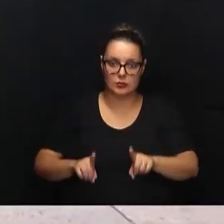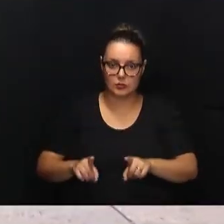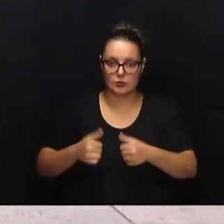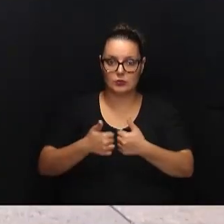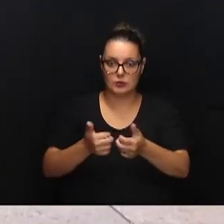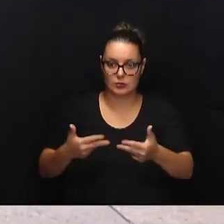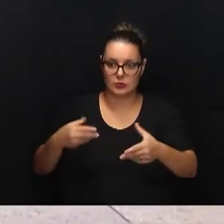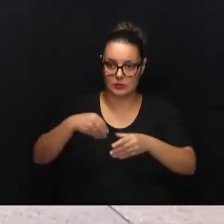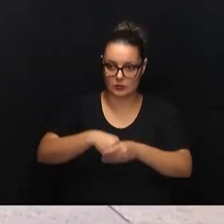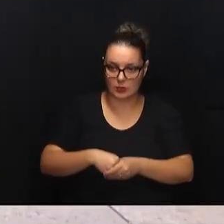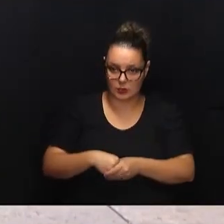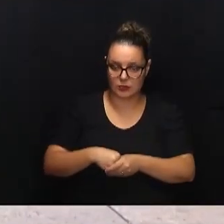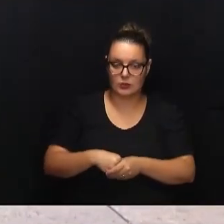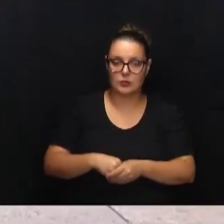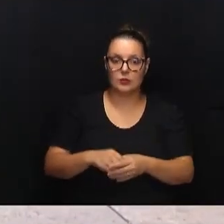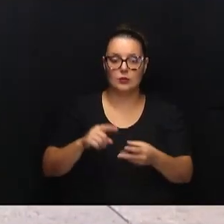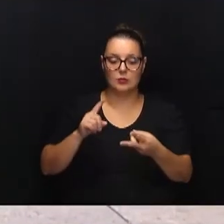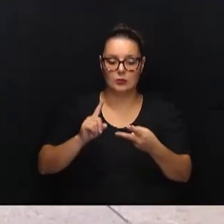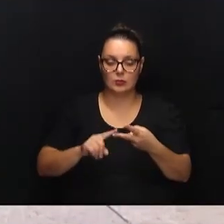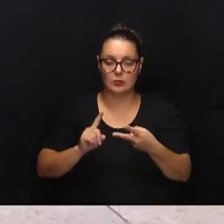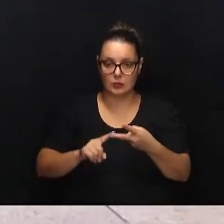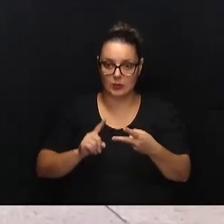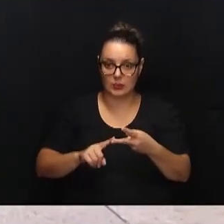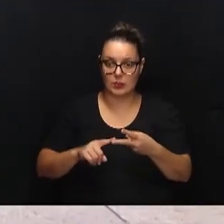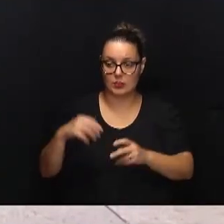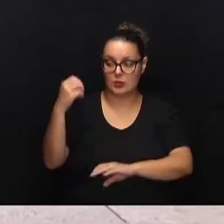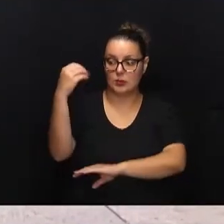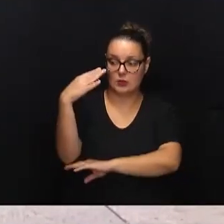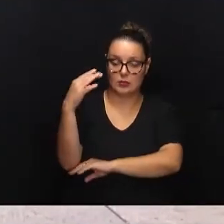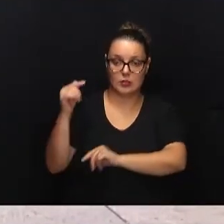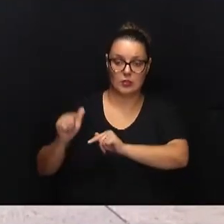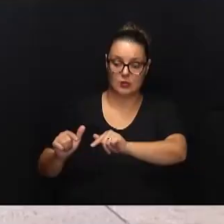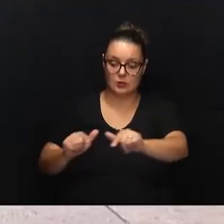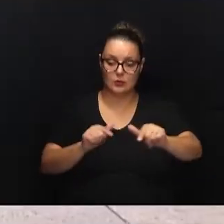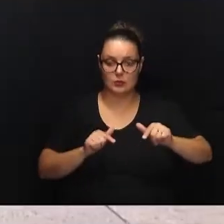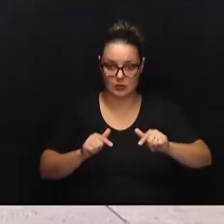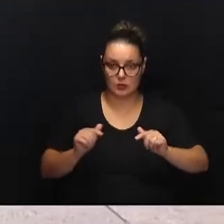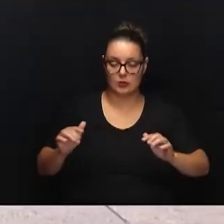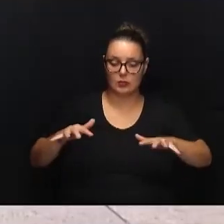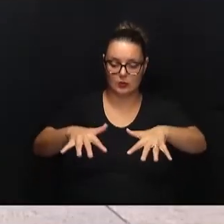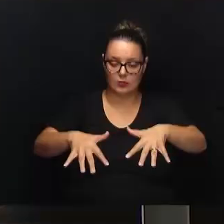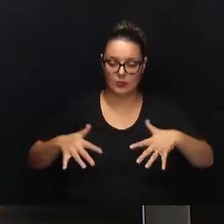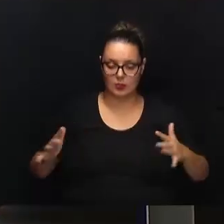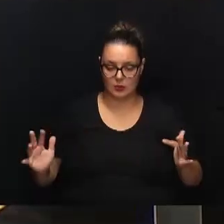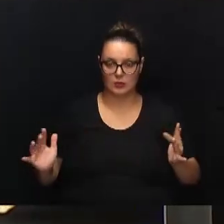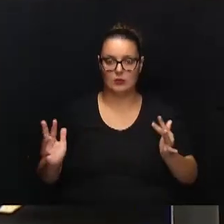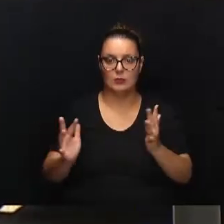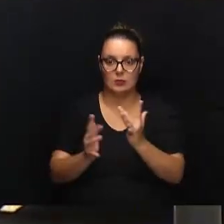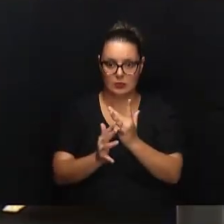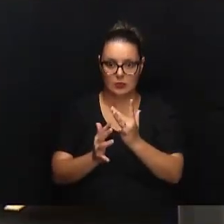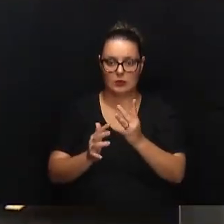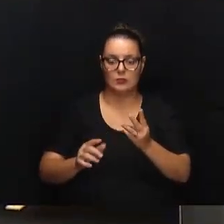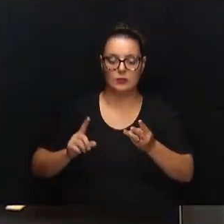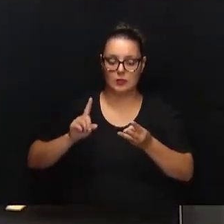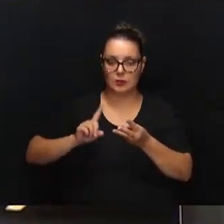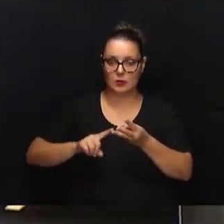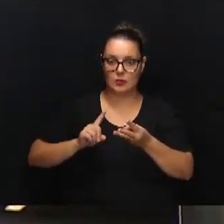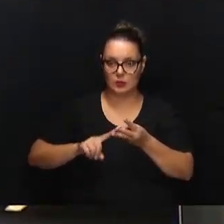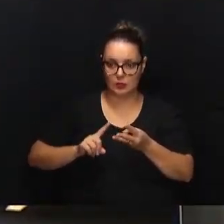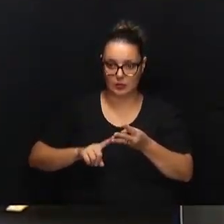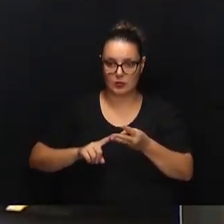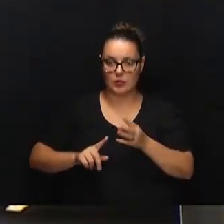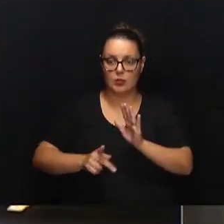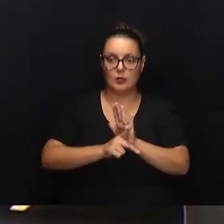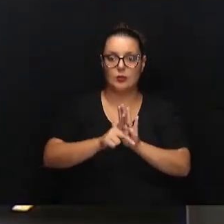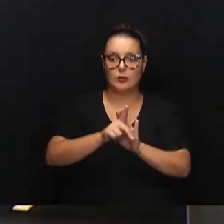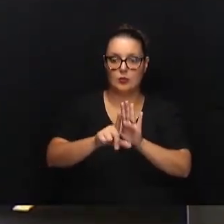O segundo item dispõe sobre iluminação em locais destinados à travessia de pedestres. O terceiro item foi o projeto